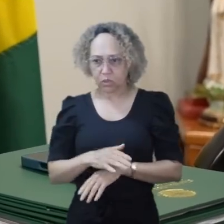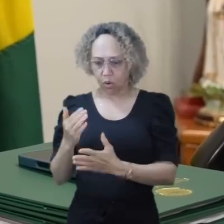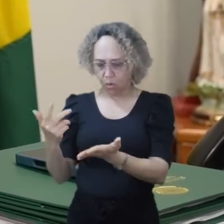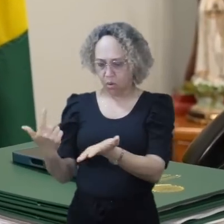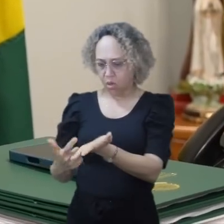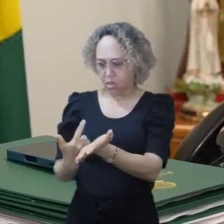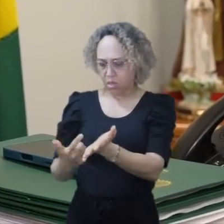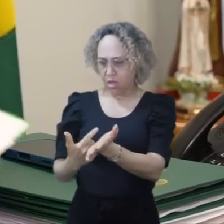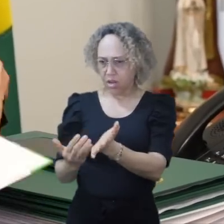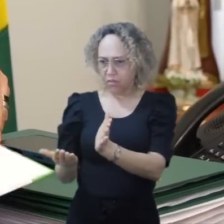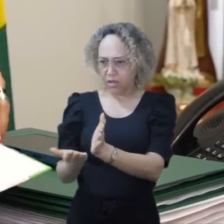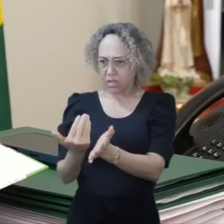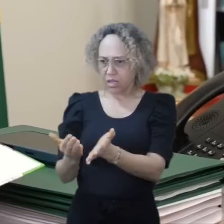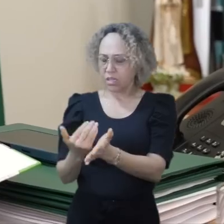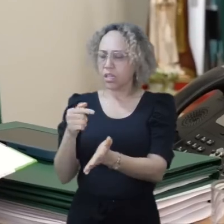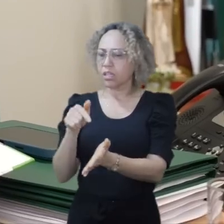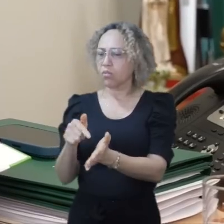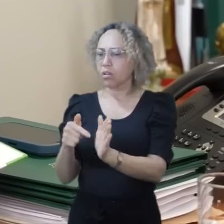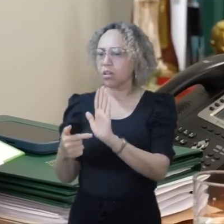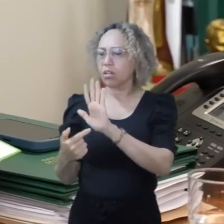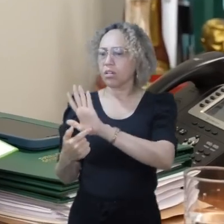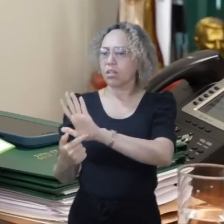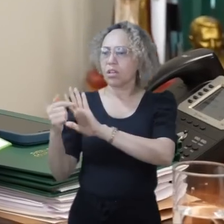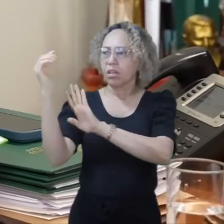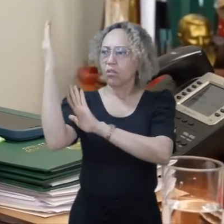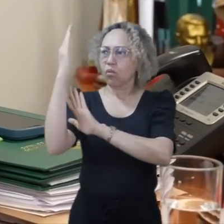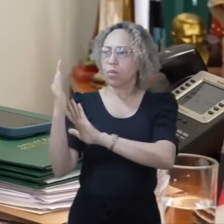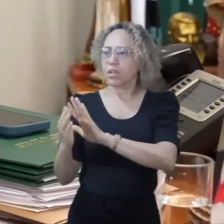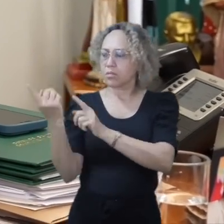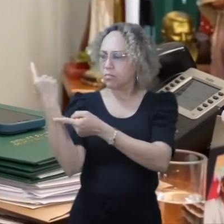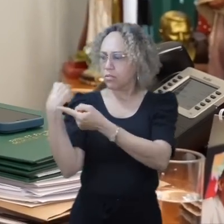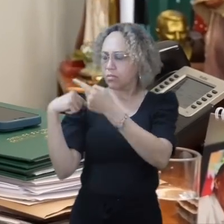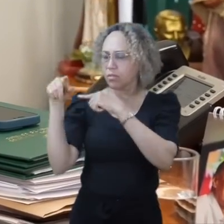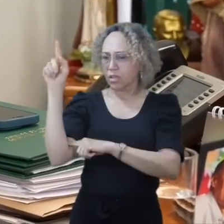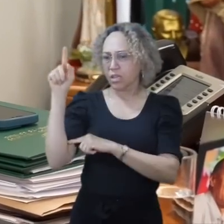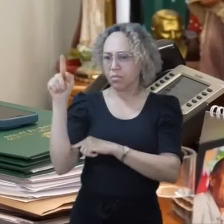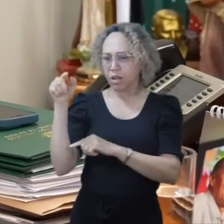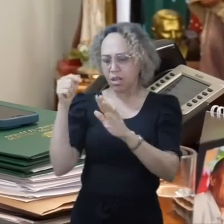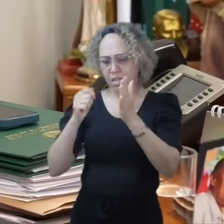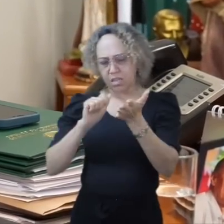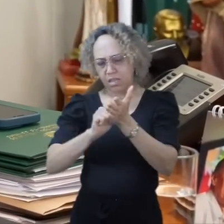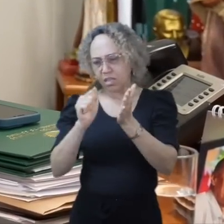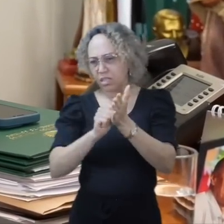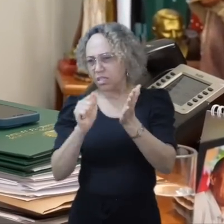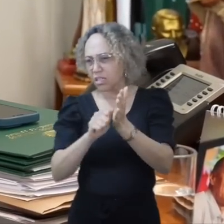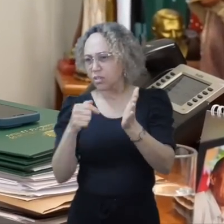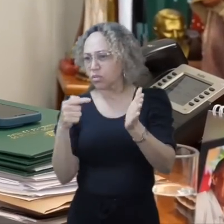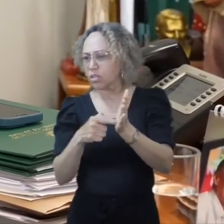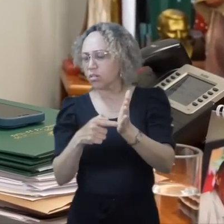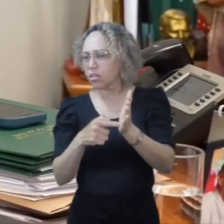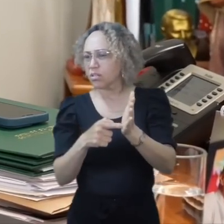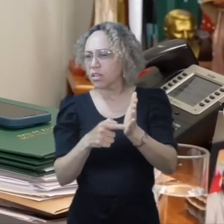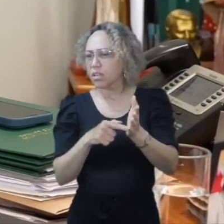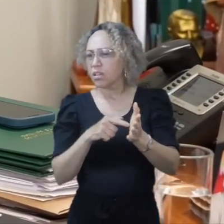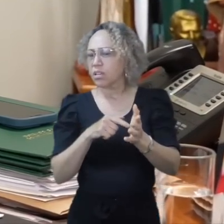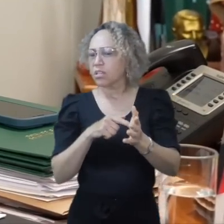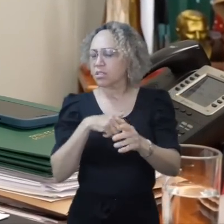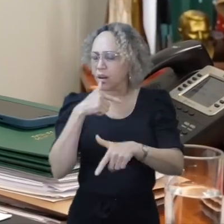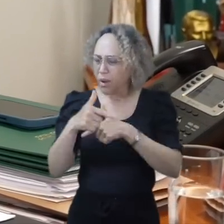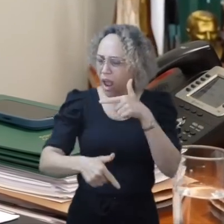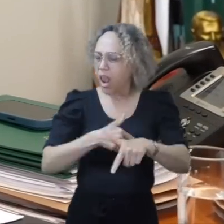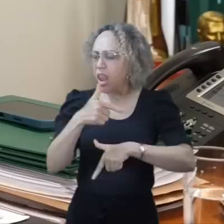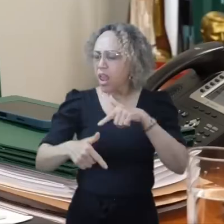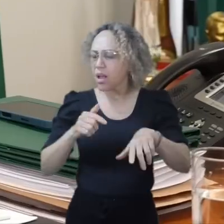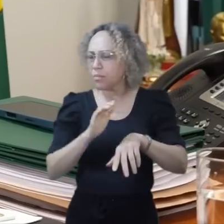esse caderno, ele expõe tudo aquilo que nós fizemos nesses 2 anos. Não é pouca coisa, né? E vamos seguir avançando, porque